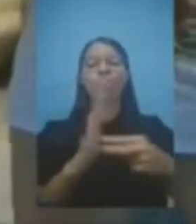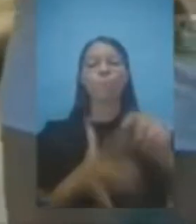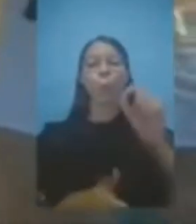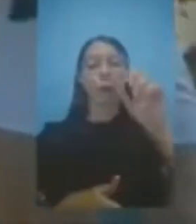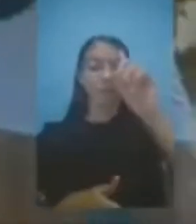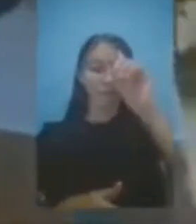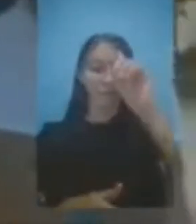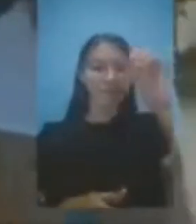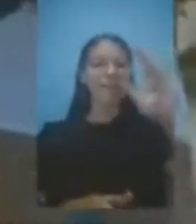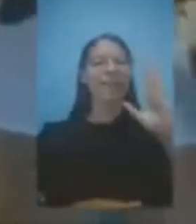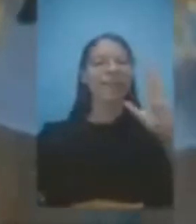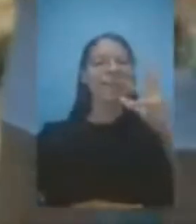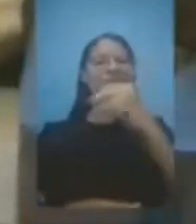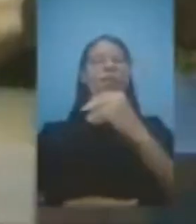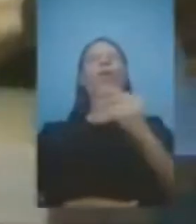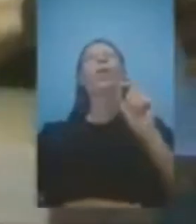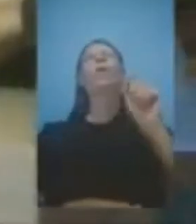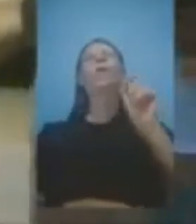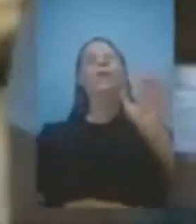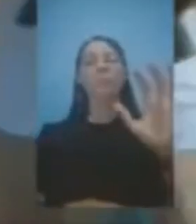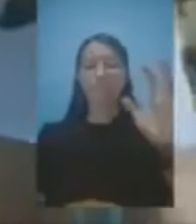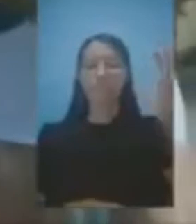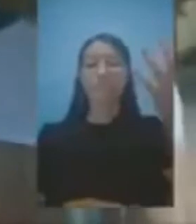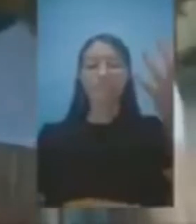tão bonito. Ai, meu Deus, que